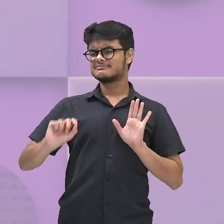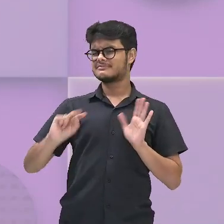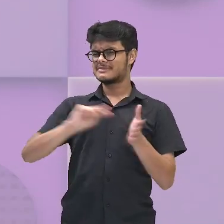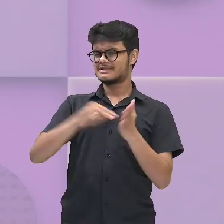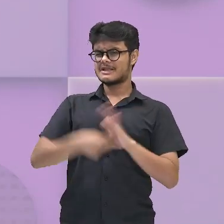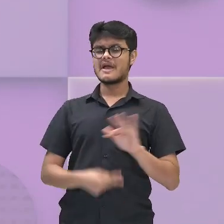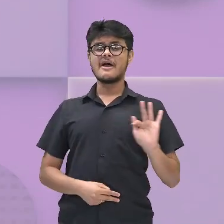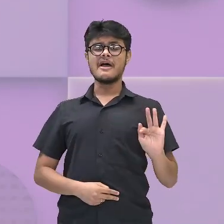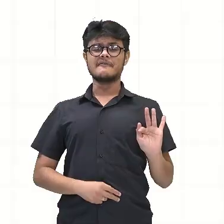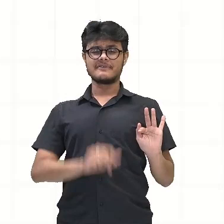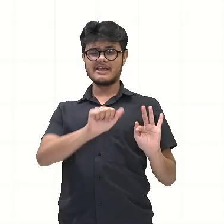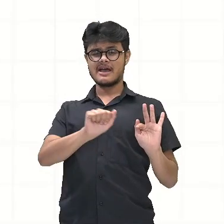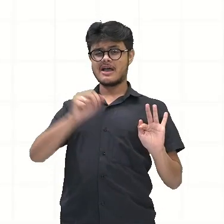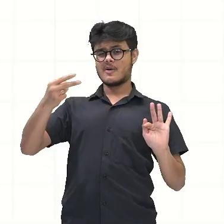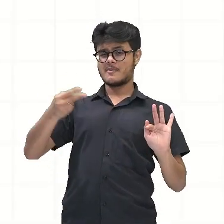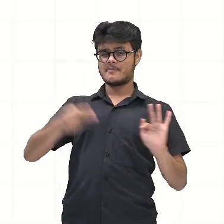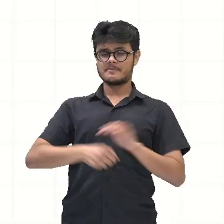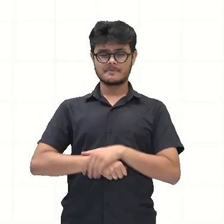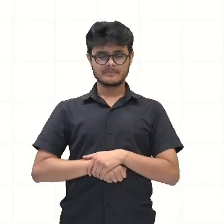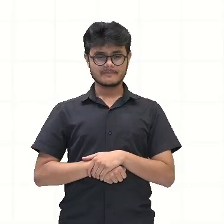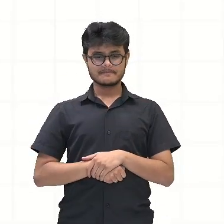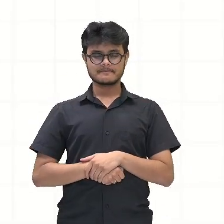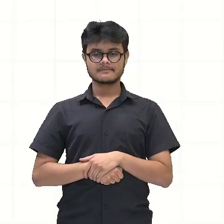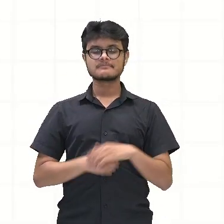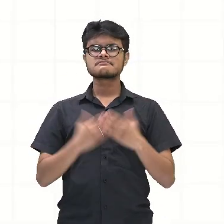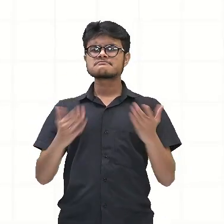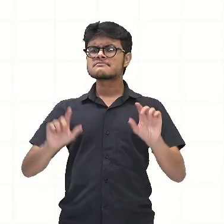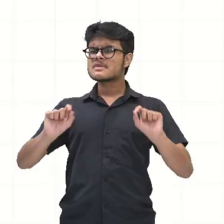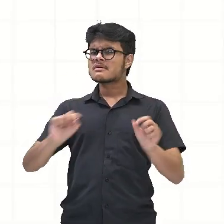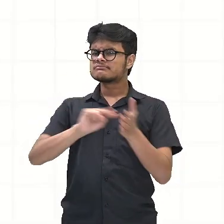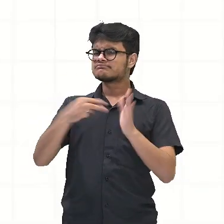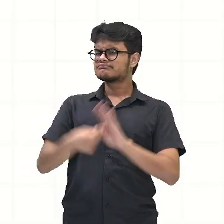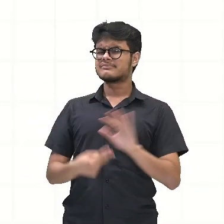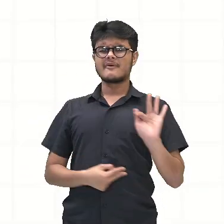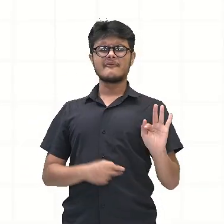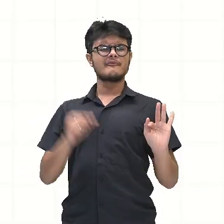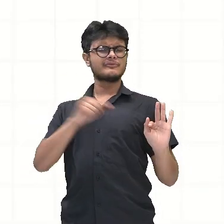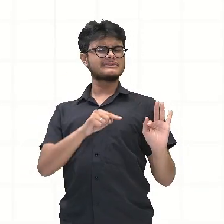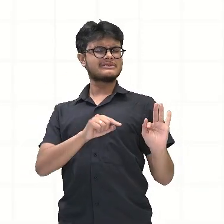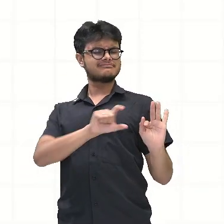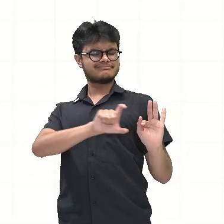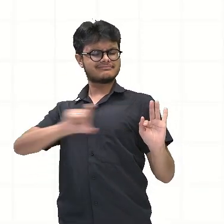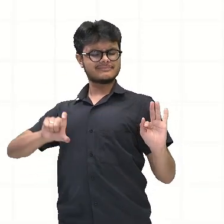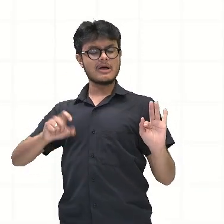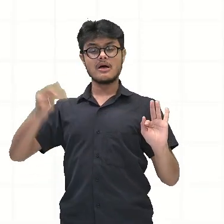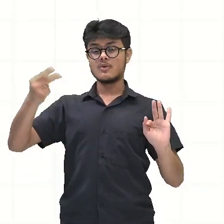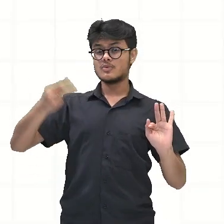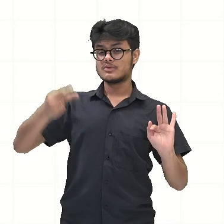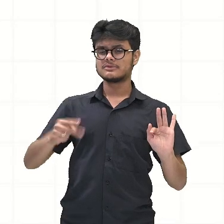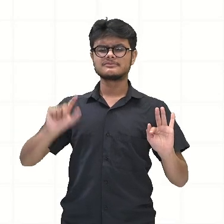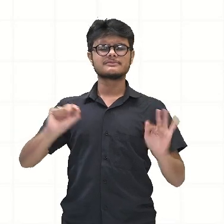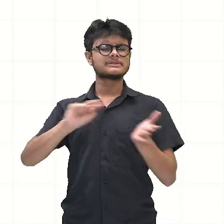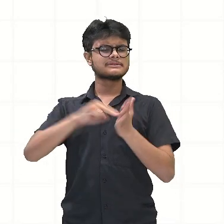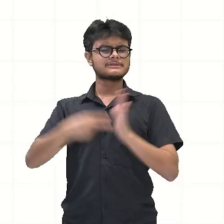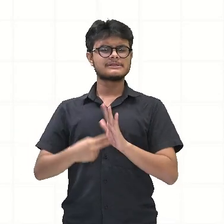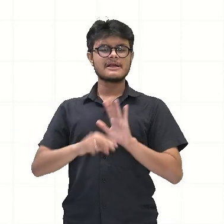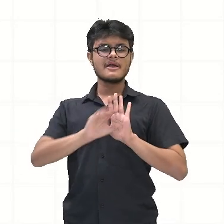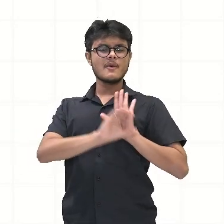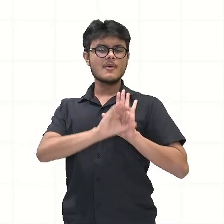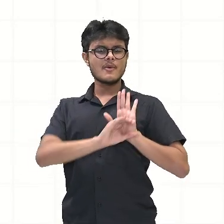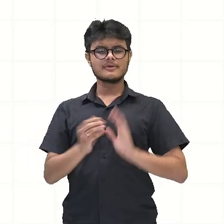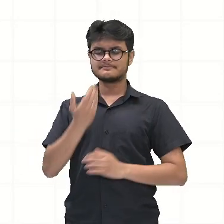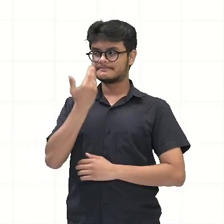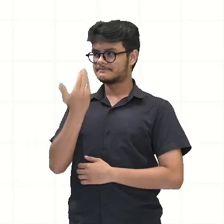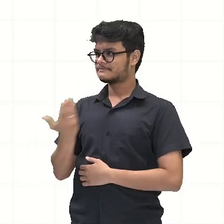função quadrática. O que é uma função do segundo grau? Também, gente, anota aí do ladinho,